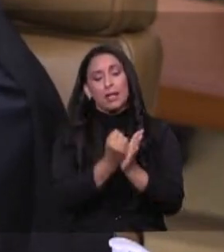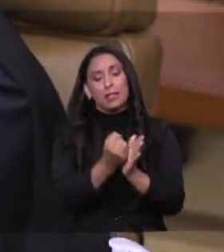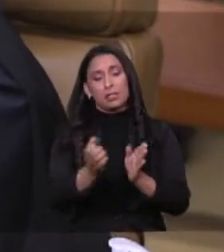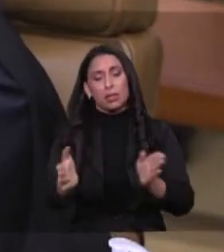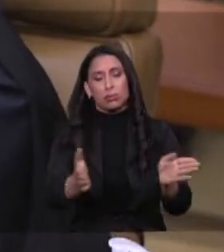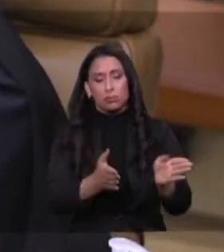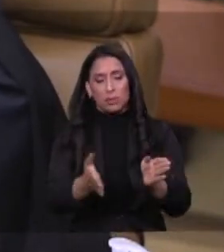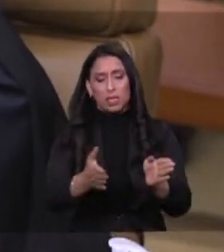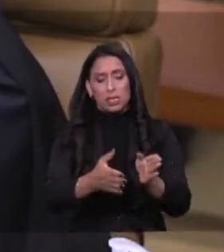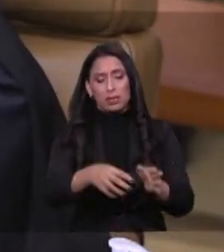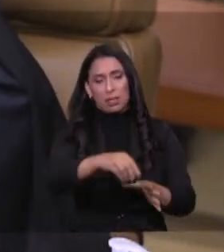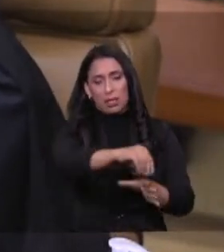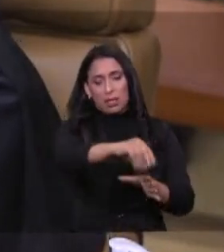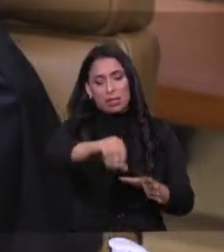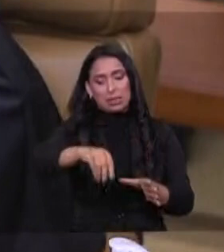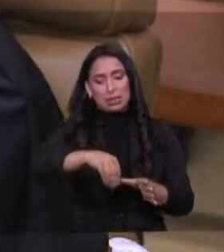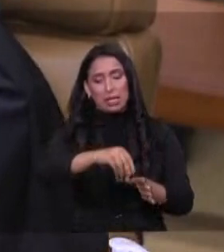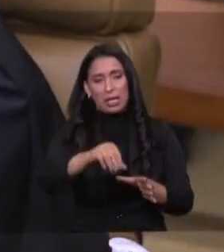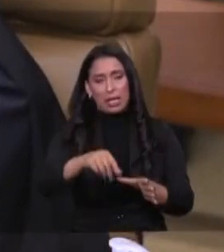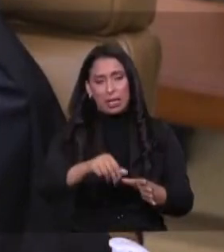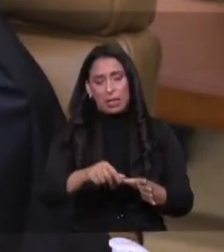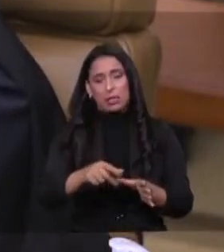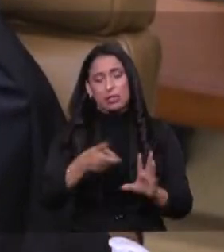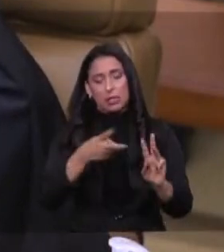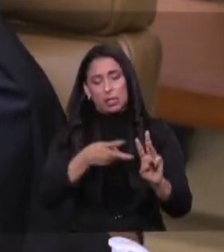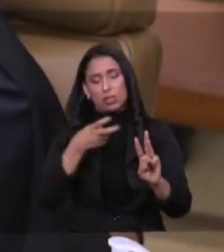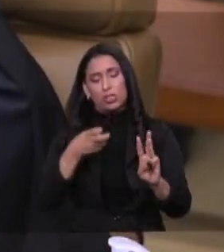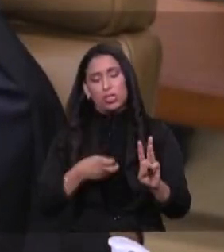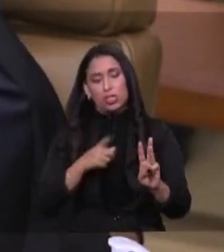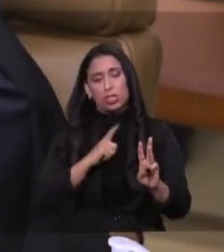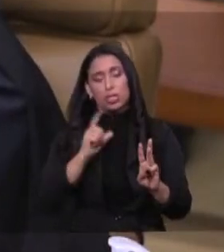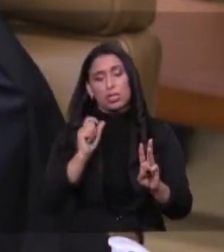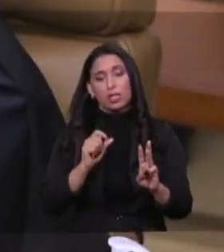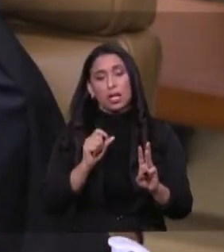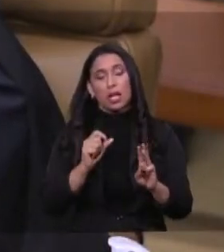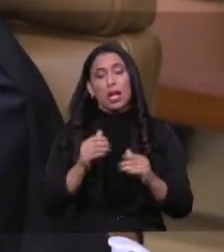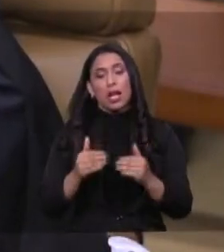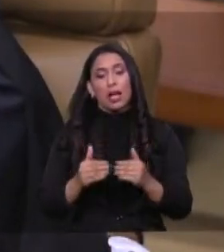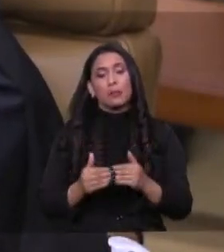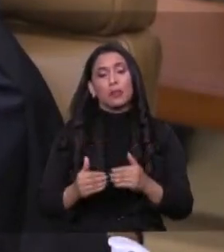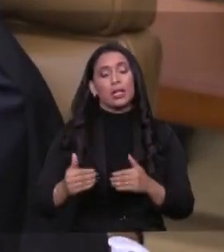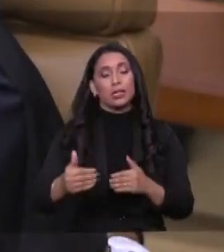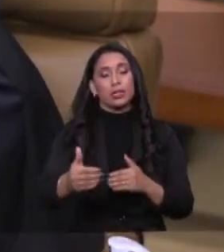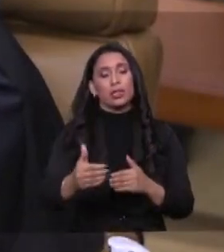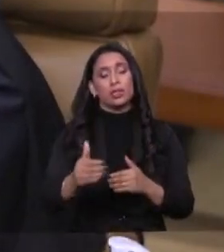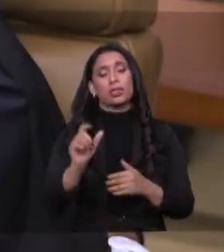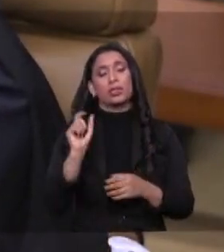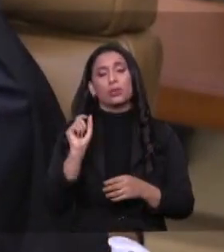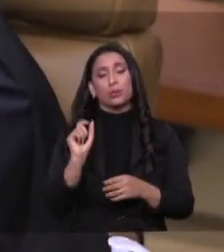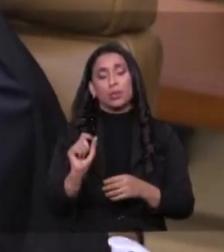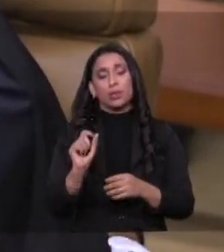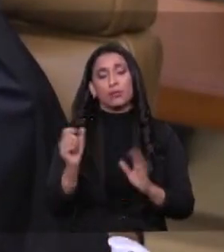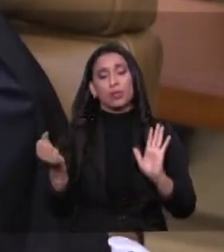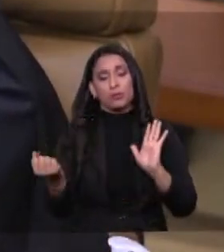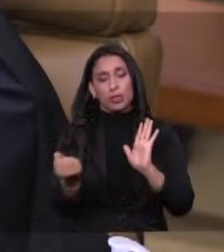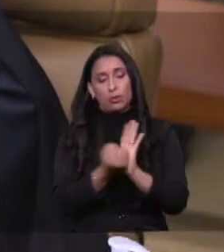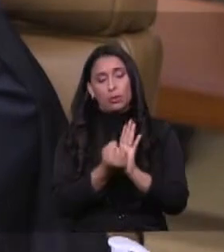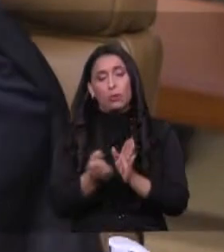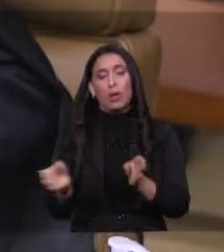luz do quanto estabelecido ou a partir dos parâmetros do